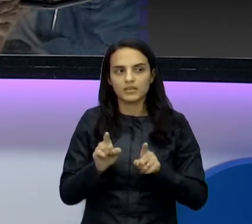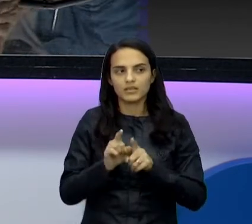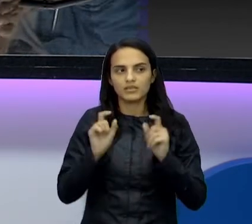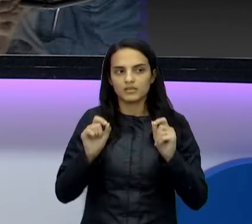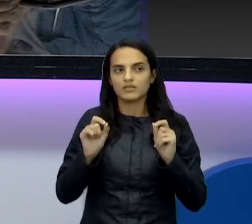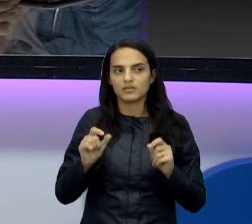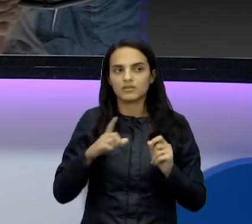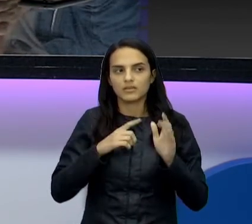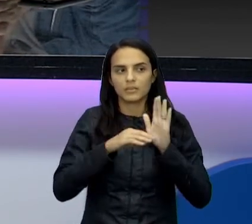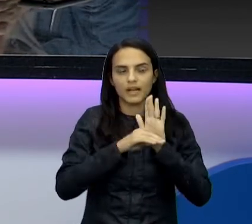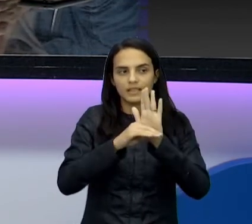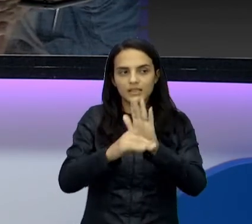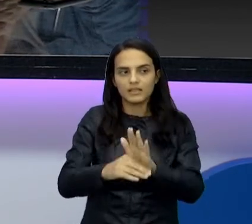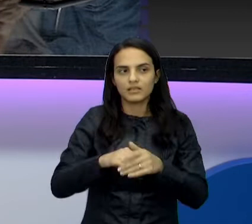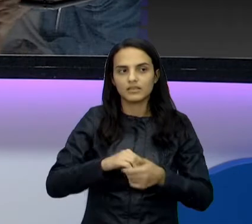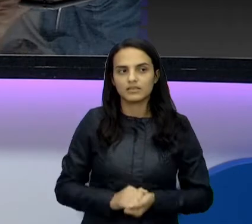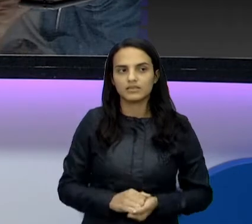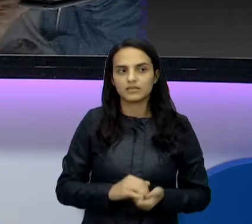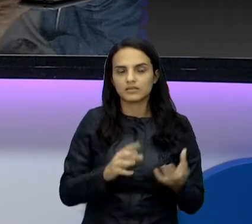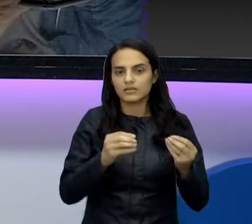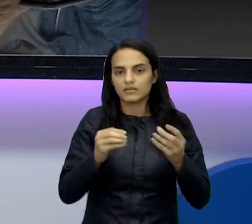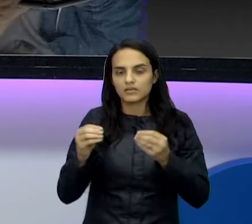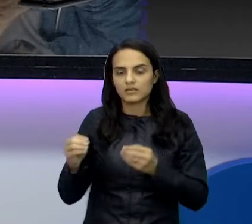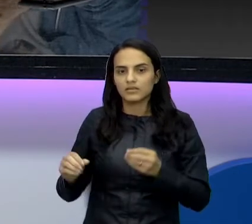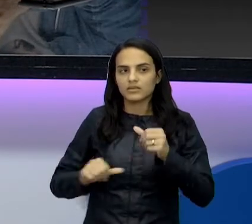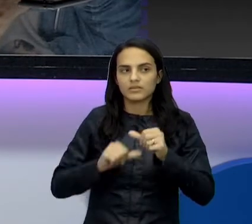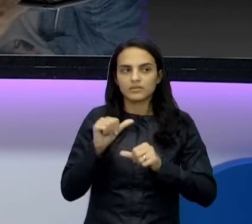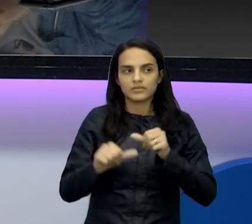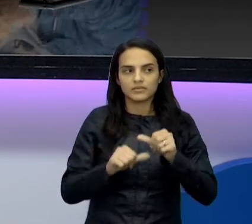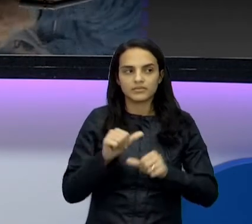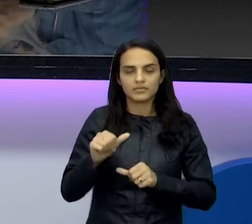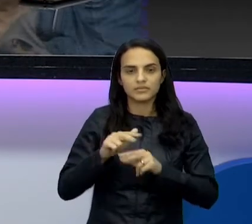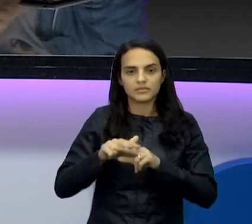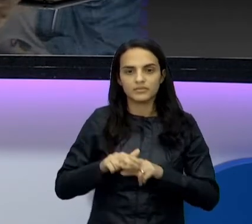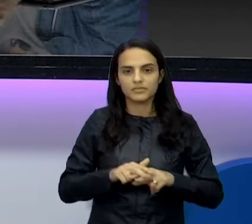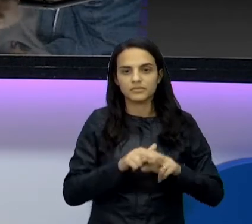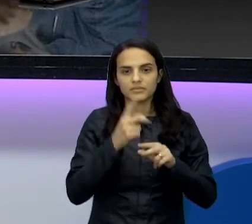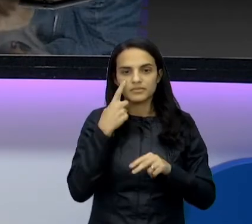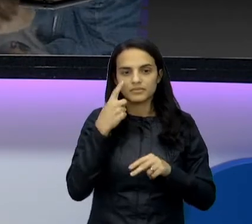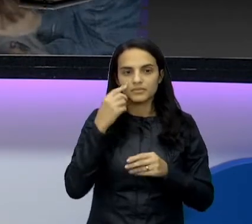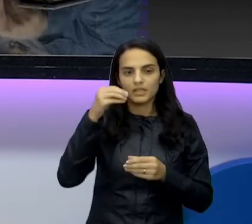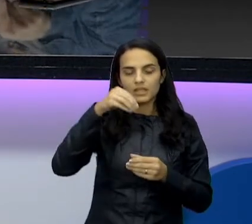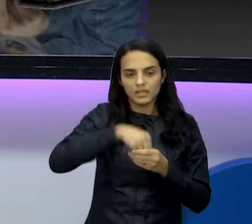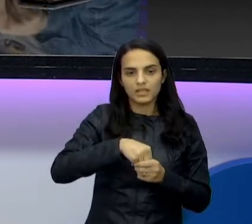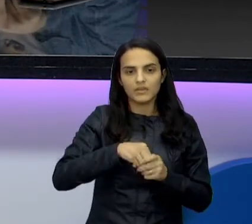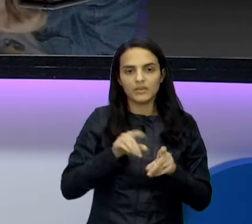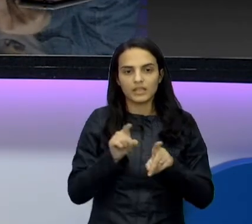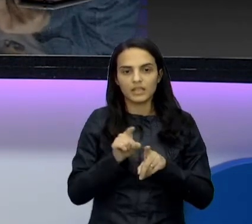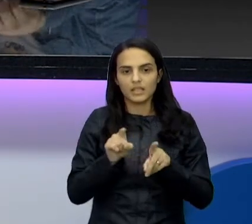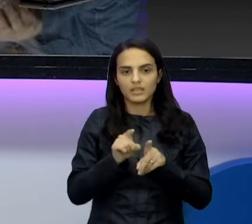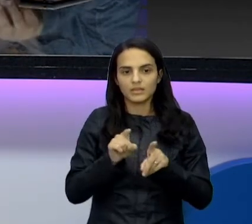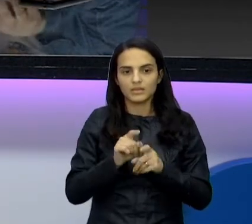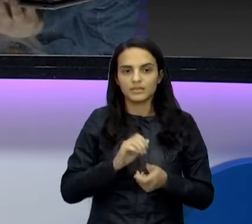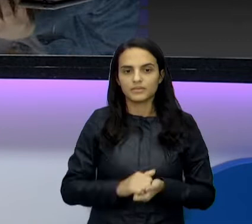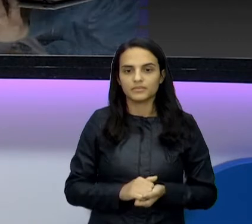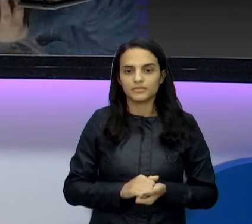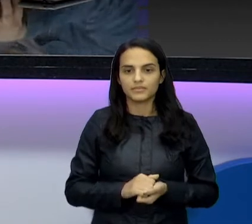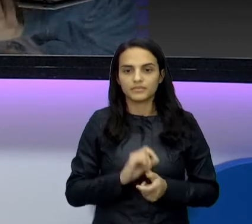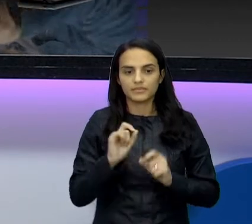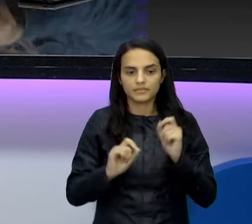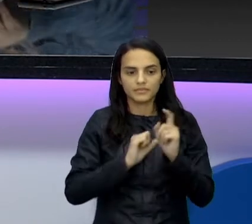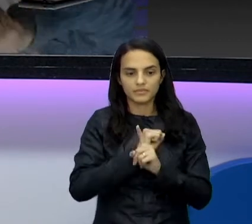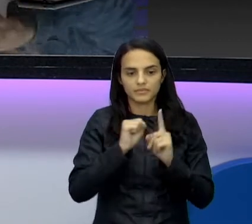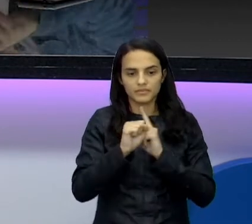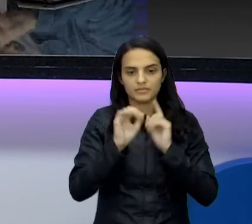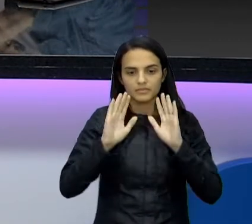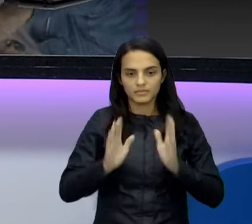nada ajuda, nada contribui, muito pelo contrário, né? Você reforça dentro desse ambiente, que é um ambiente libertador, aquilo que a sociedade